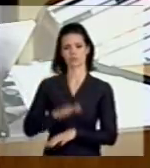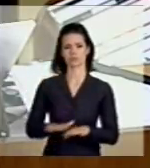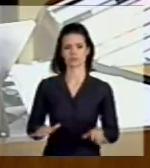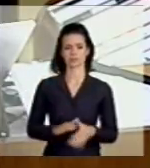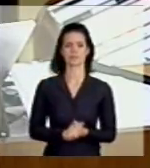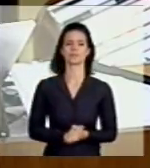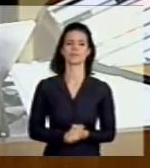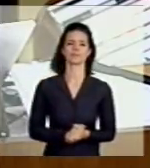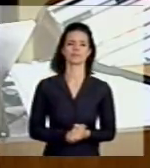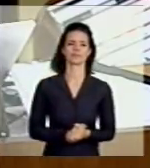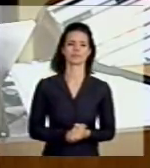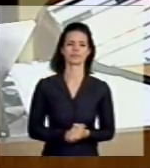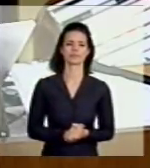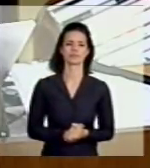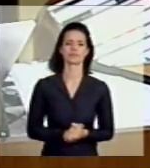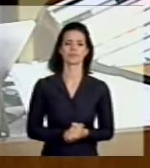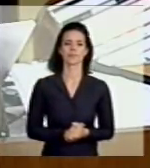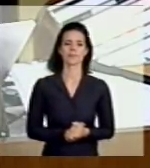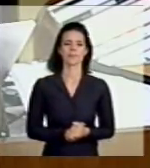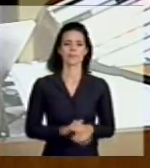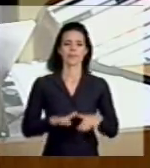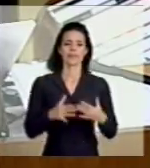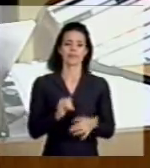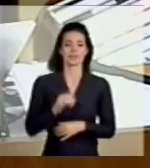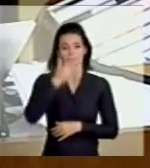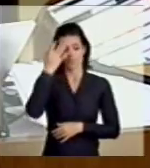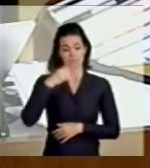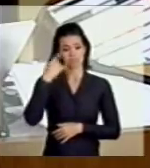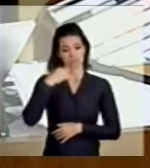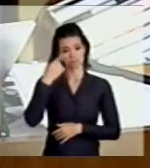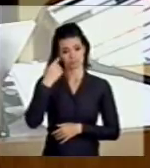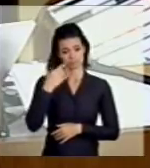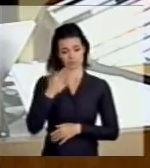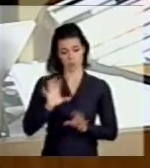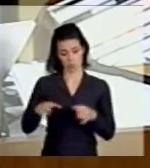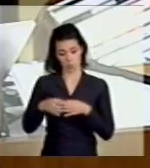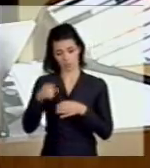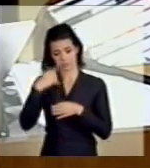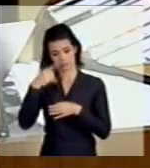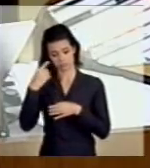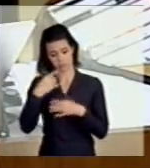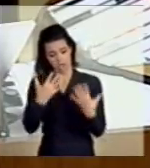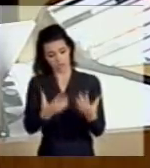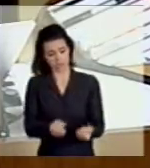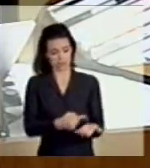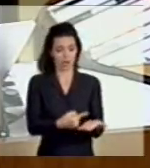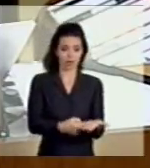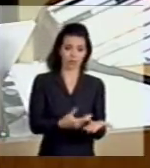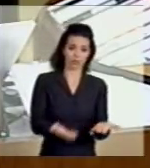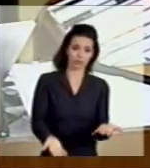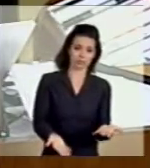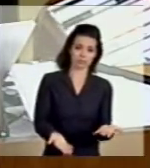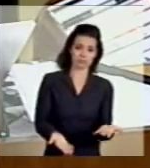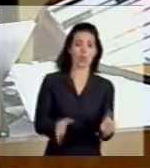cláusula 5.5. Assim, se a parte e seu advogado decidirem em conjunto aderir ao acordo, o ato é